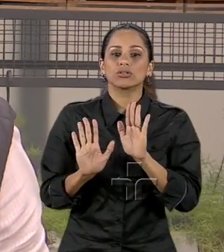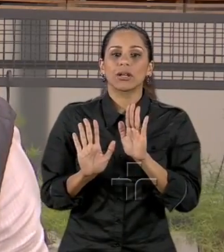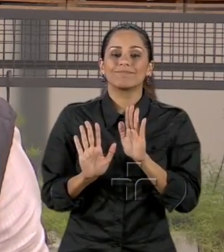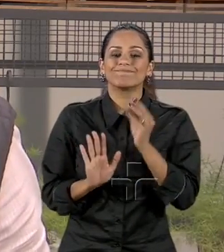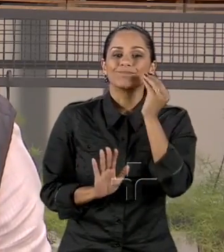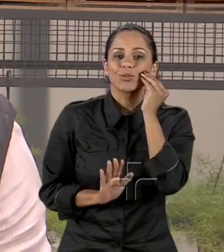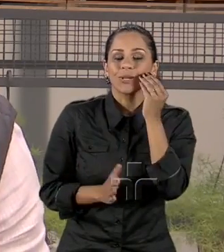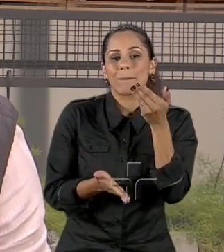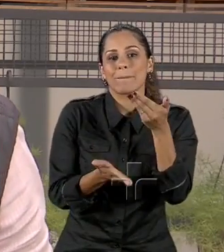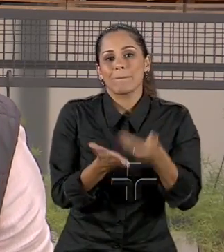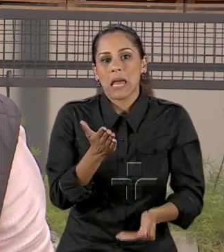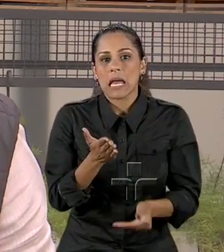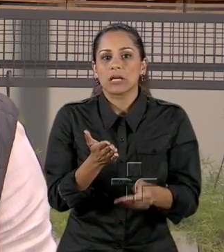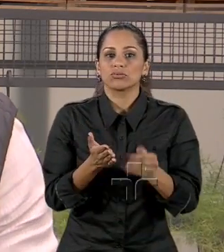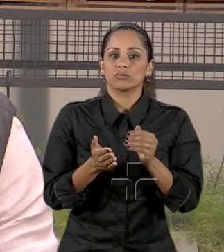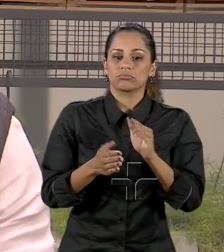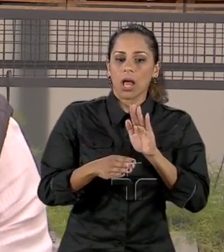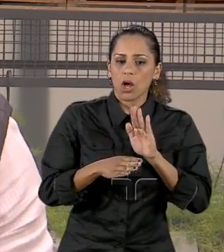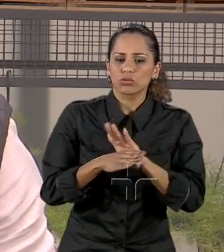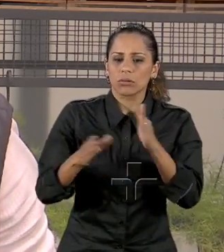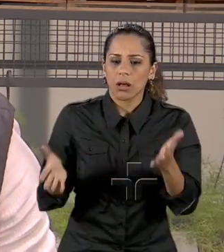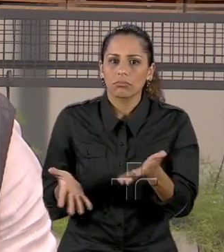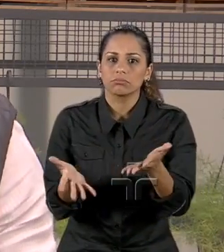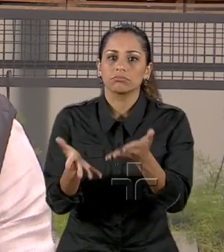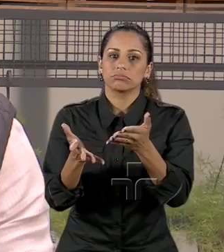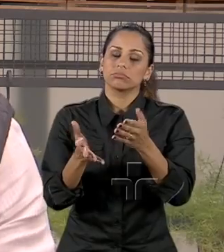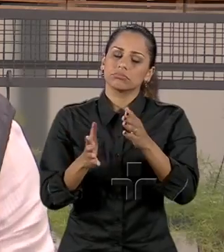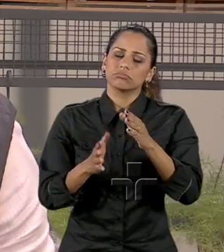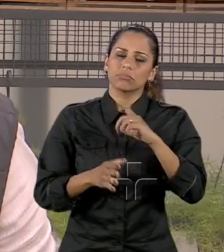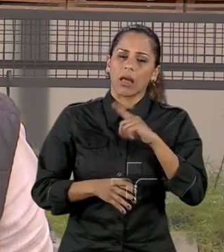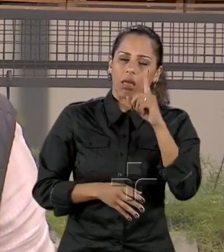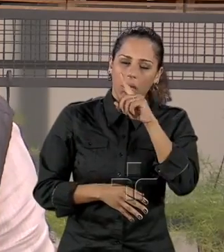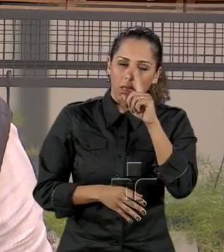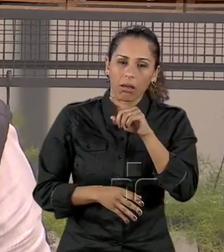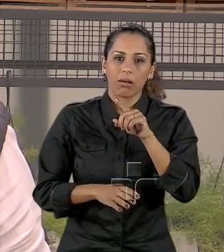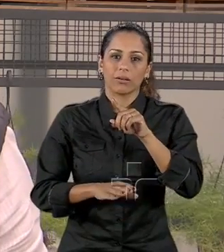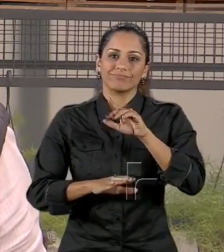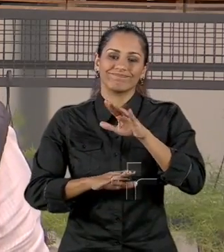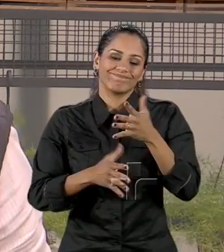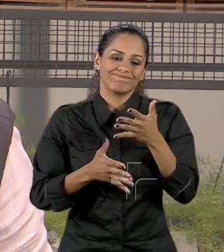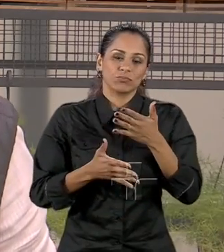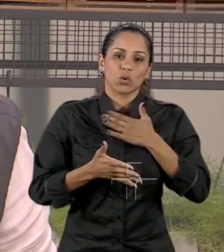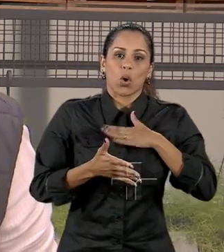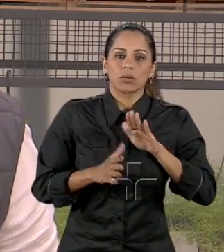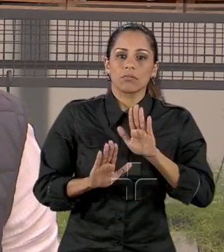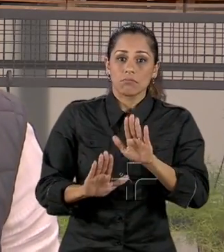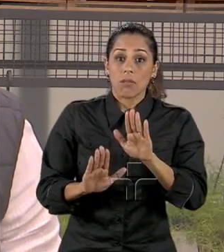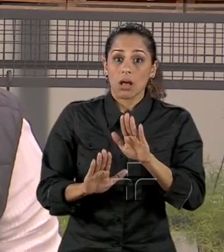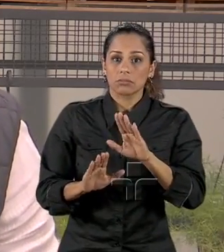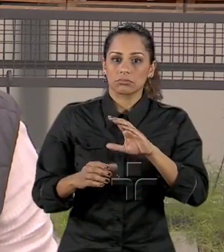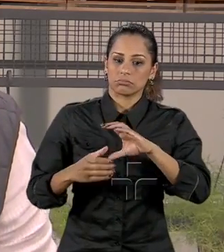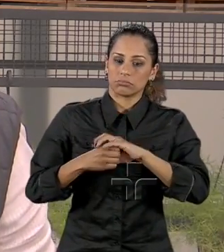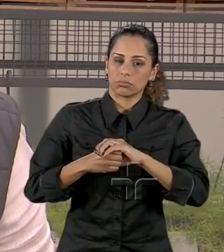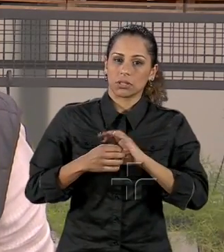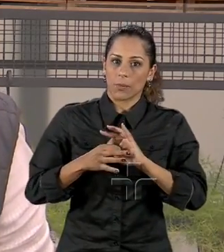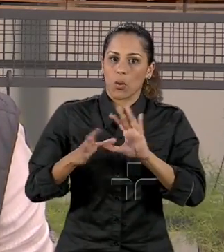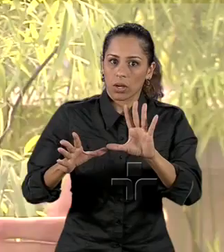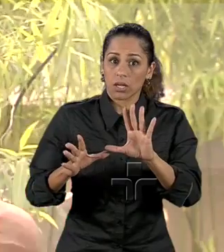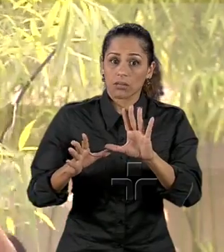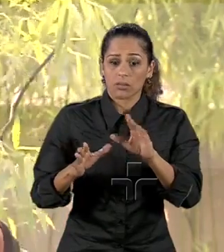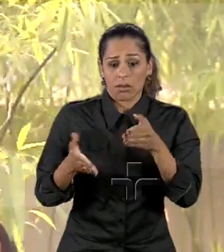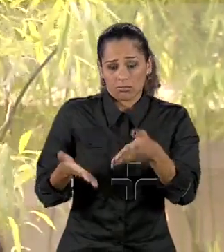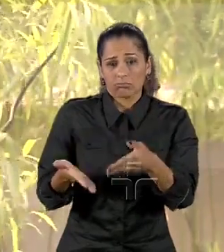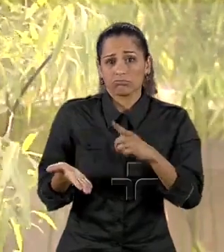interferir no processo, ainda que existam falhas e insatisfações com relação à democracia representativa. Ela é o que